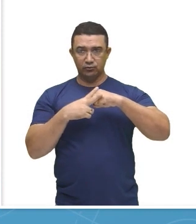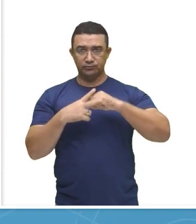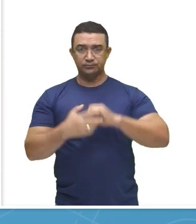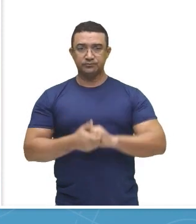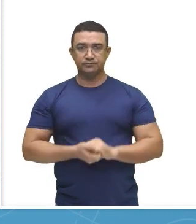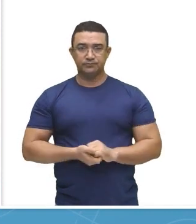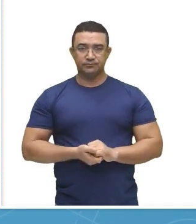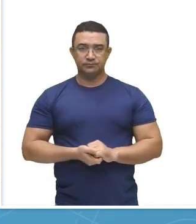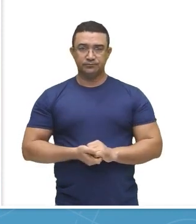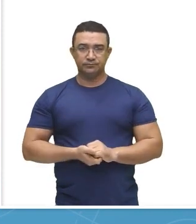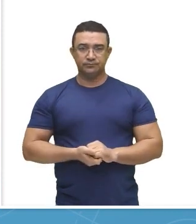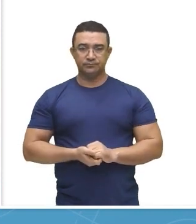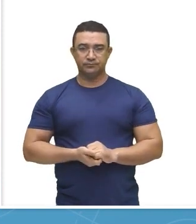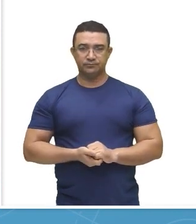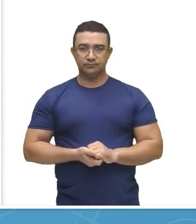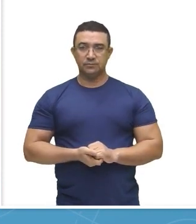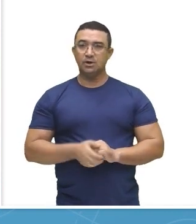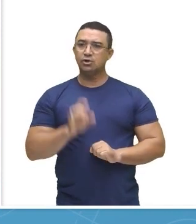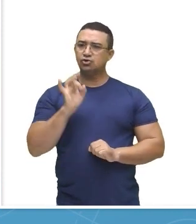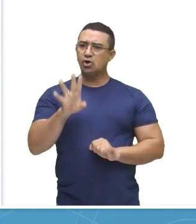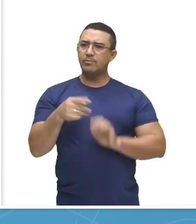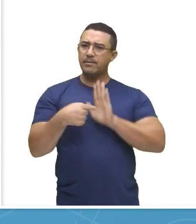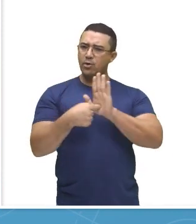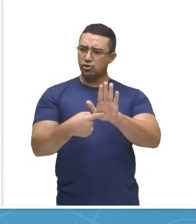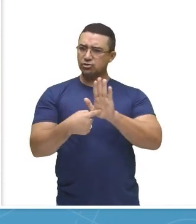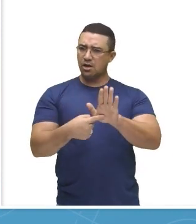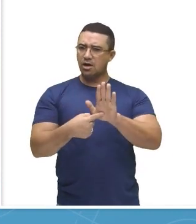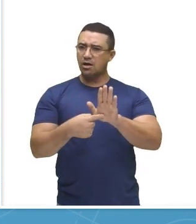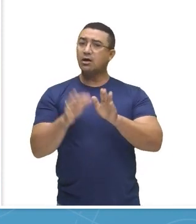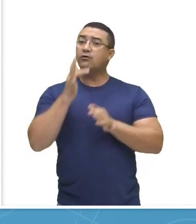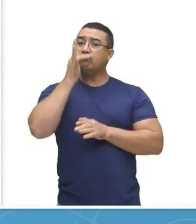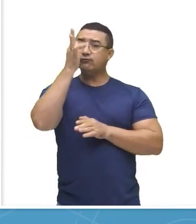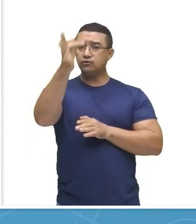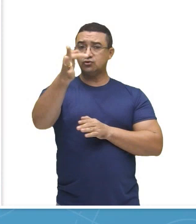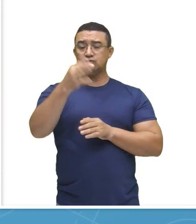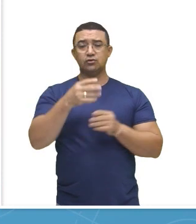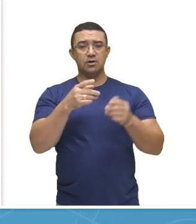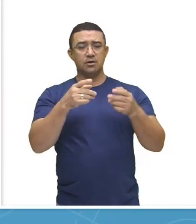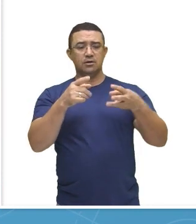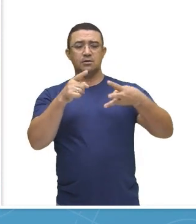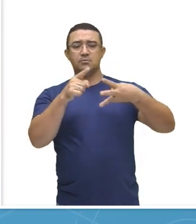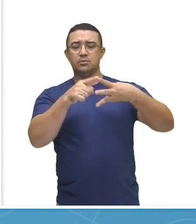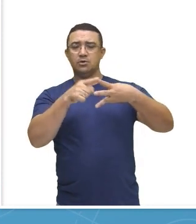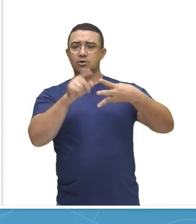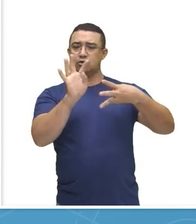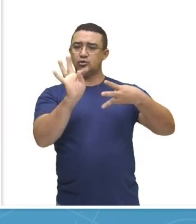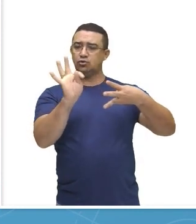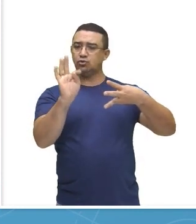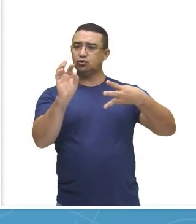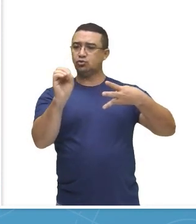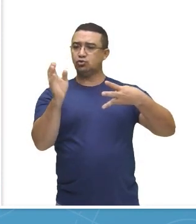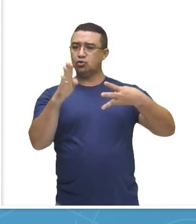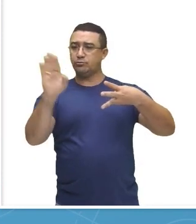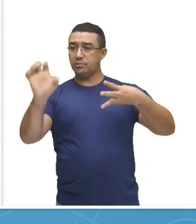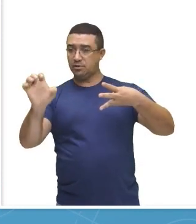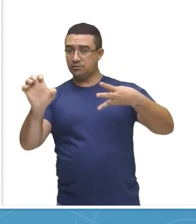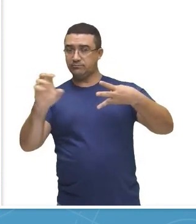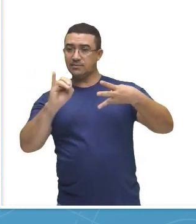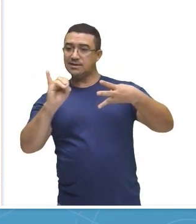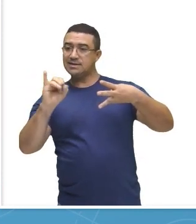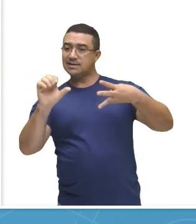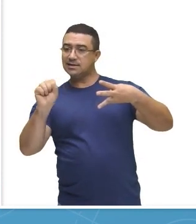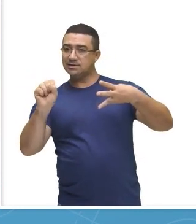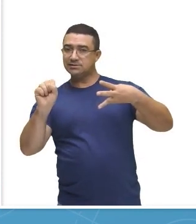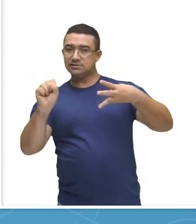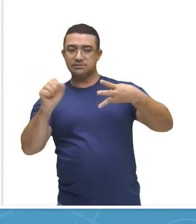verbos. Só para falar o futuro. Isso mesmo. O to be, que é o is ou are, eles são